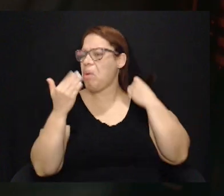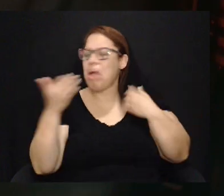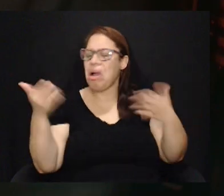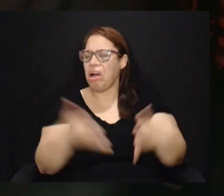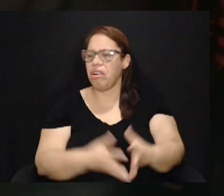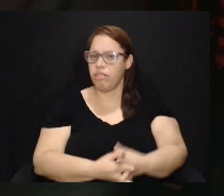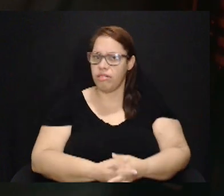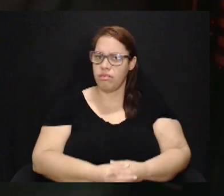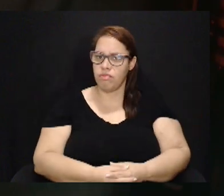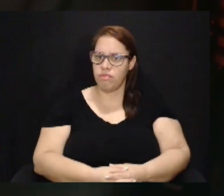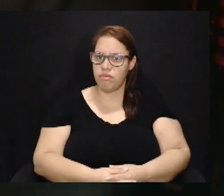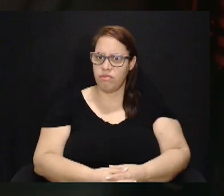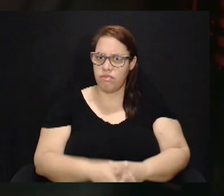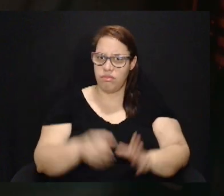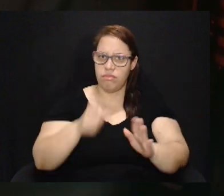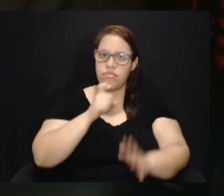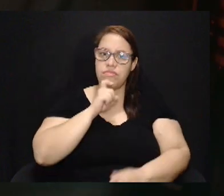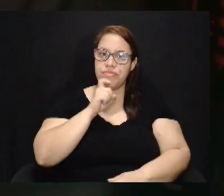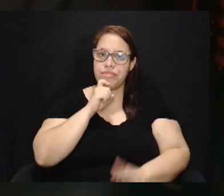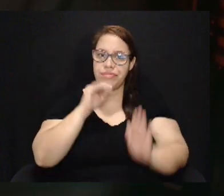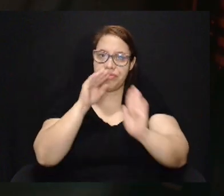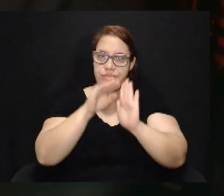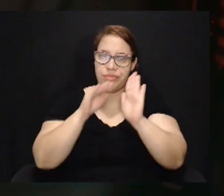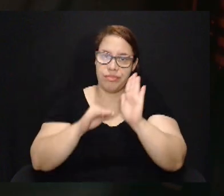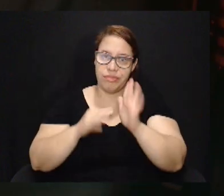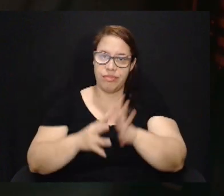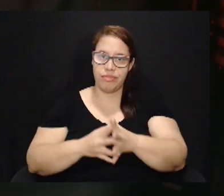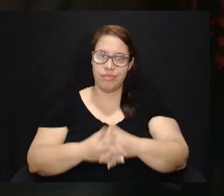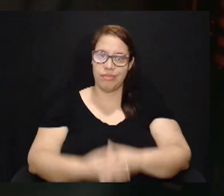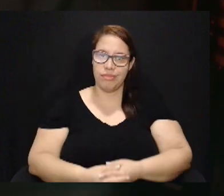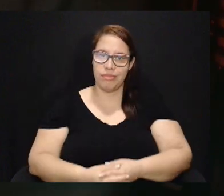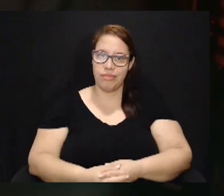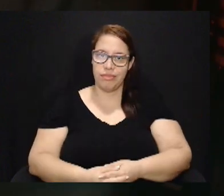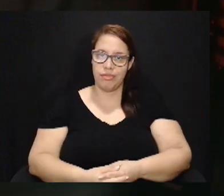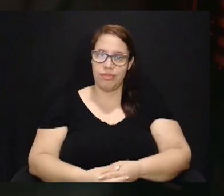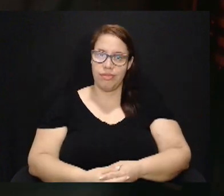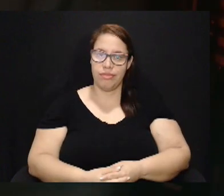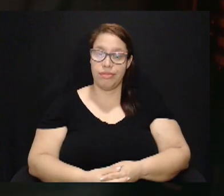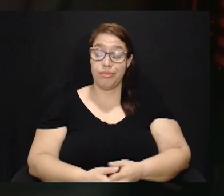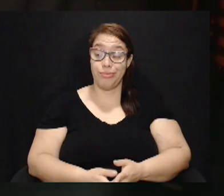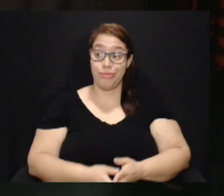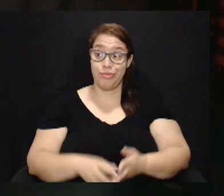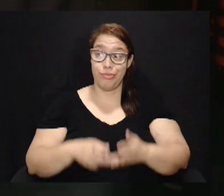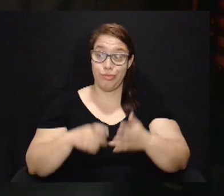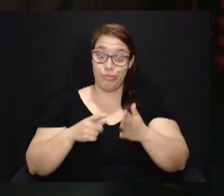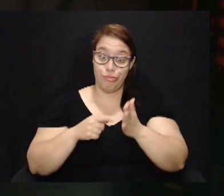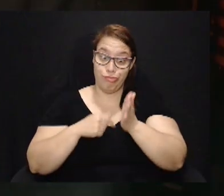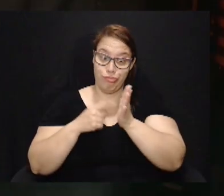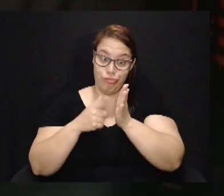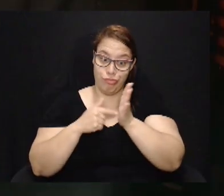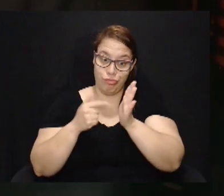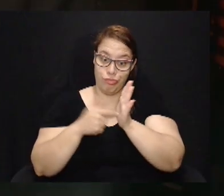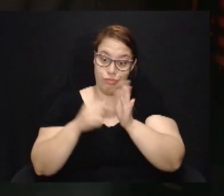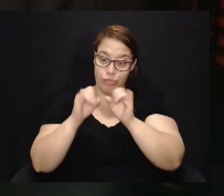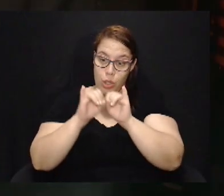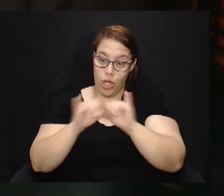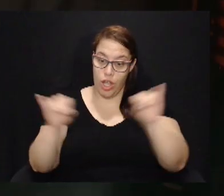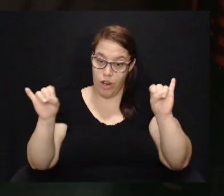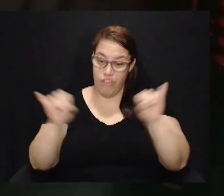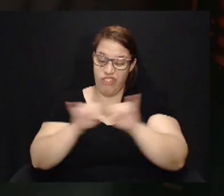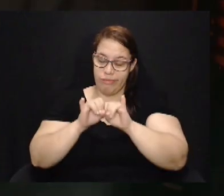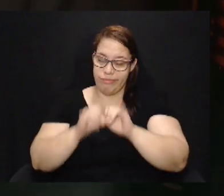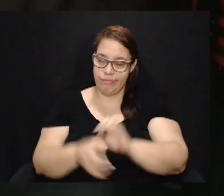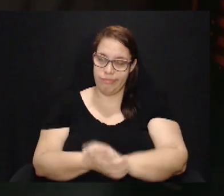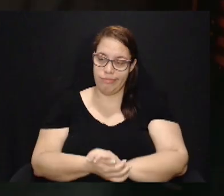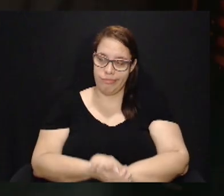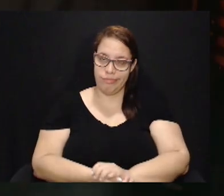a geladeira, só tá suas marmitas lá. Daí você fala, eu vou pedir alguma coisa aqui, né? Quem nunca? E a